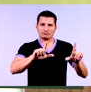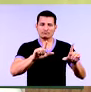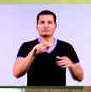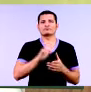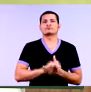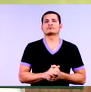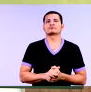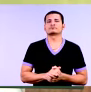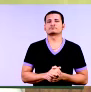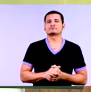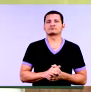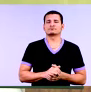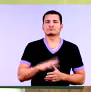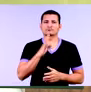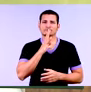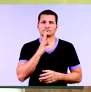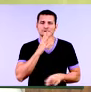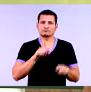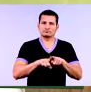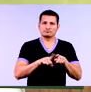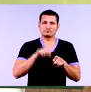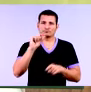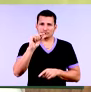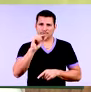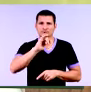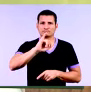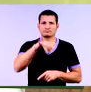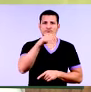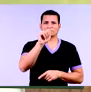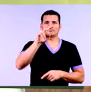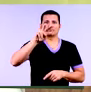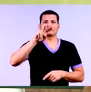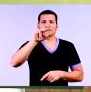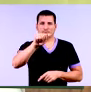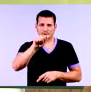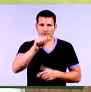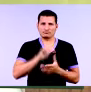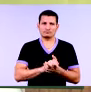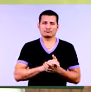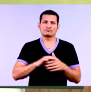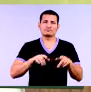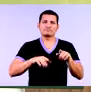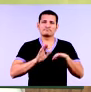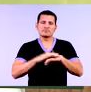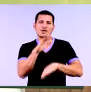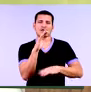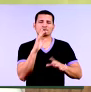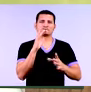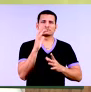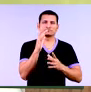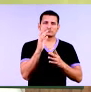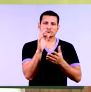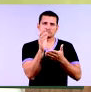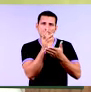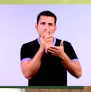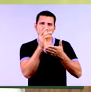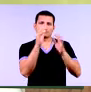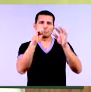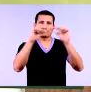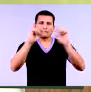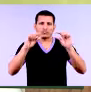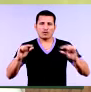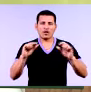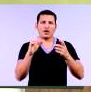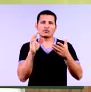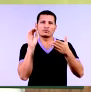nossa página web. Conhecemos também um pouco sobre JavaScript, que dá um pouco mais de dinamismo, quando a gente quer criar um formulário, quando a gente